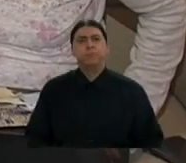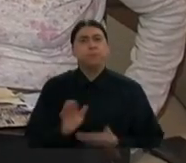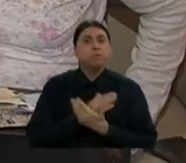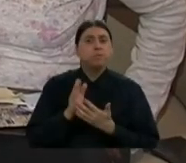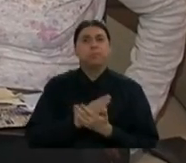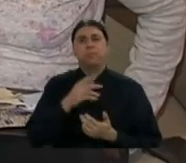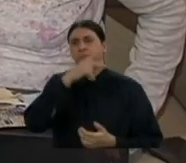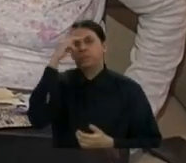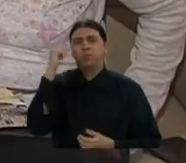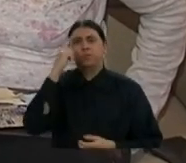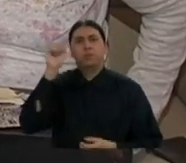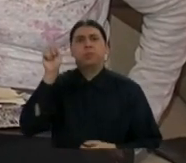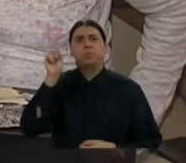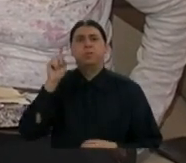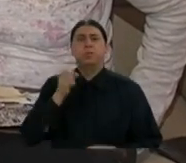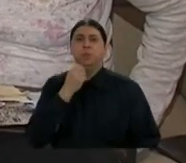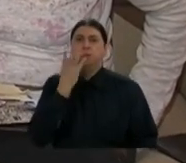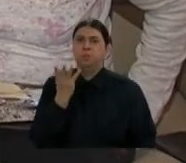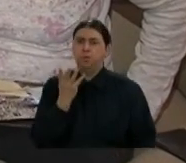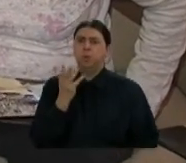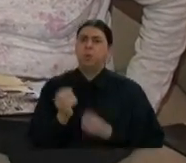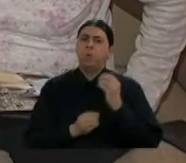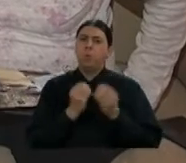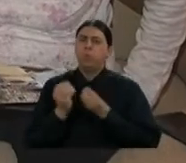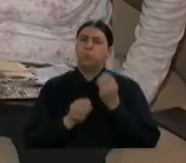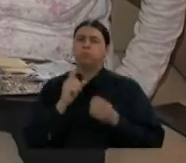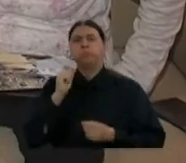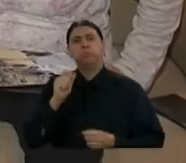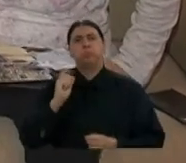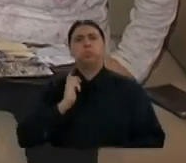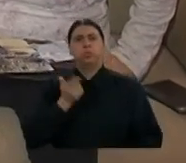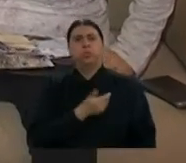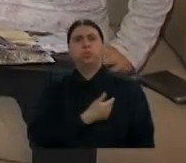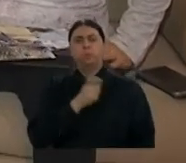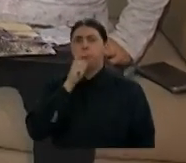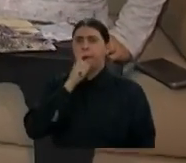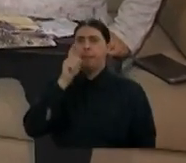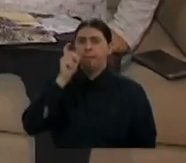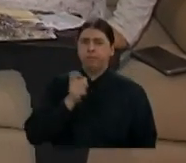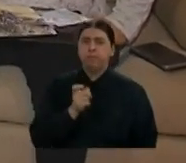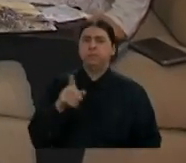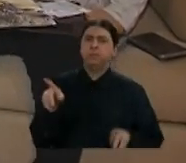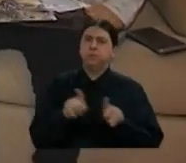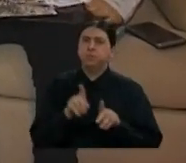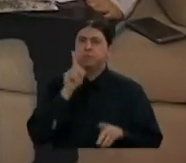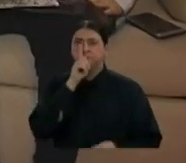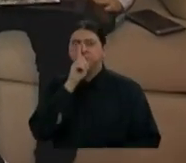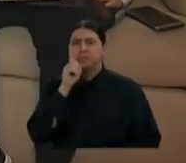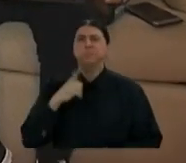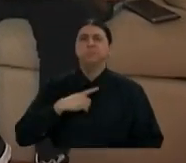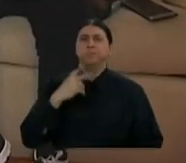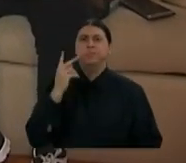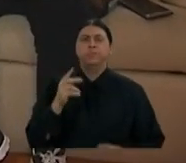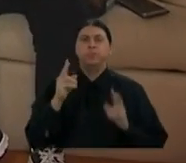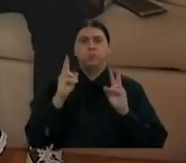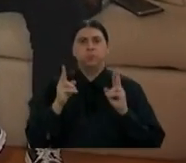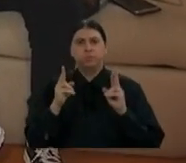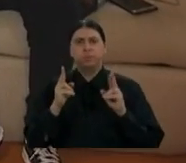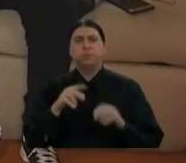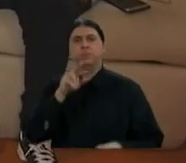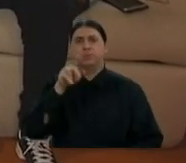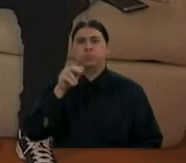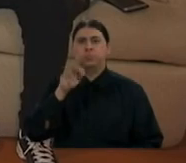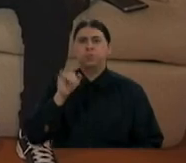de como faz bem fra para agentes e paz e mãe de duas crianças maravilhosas com